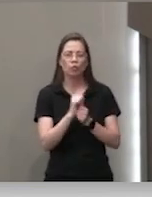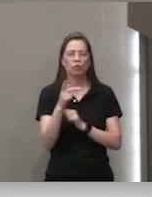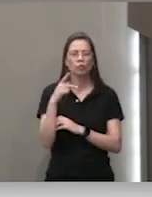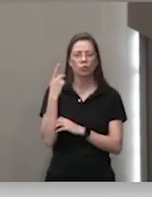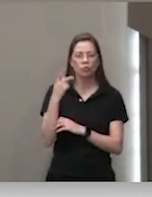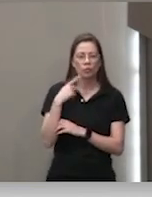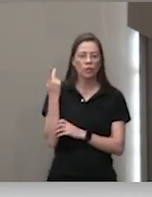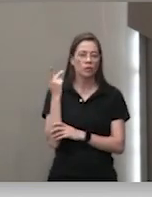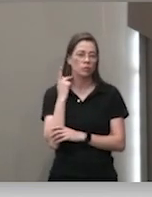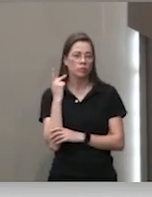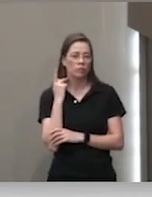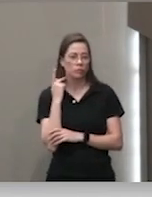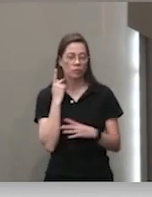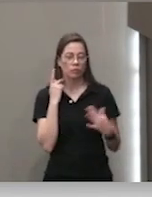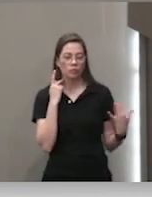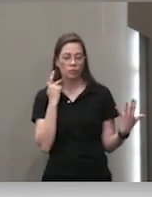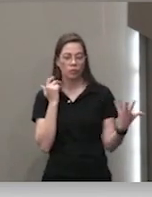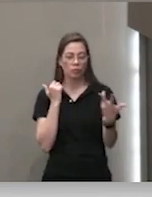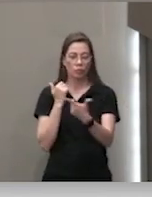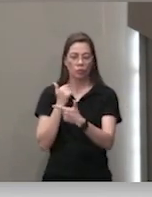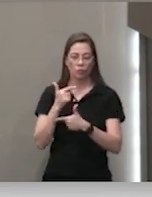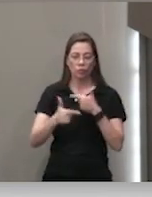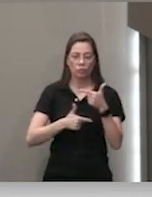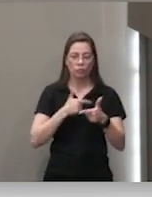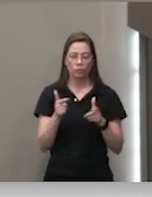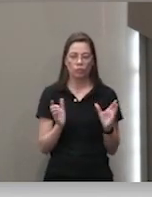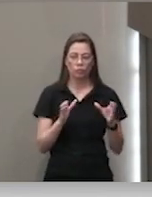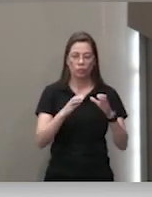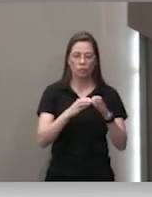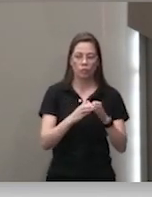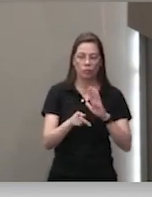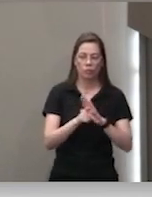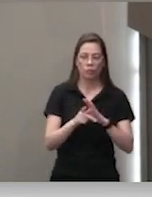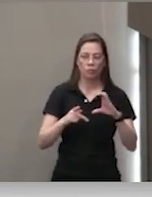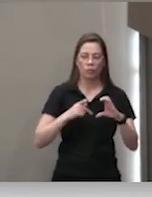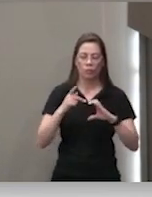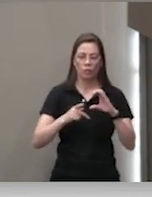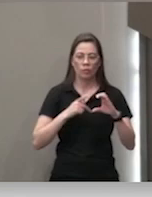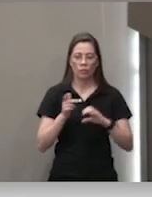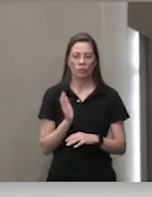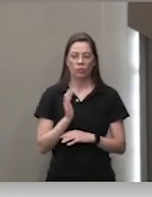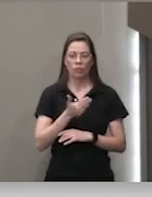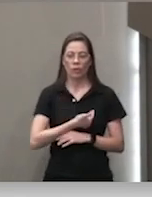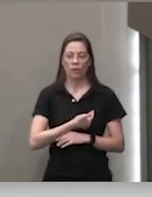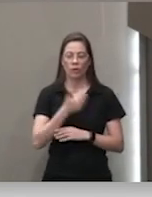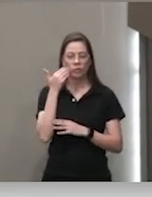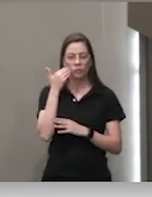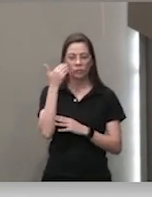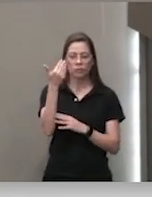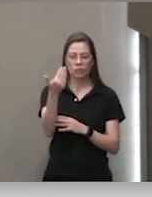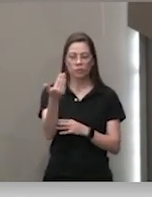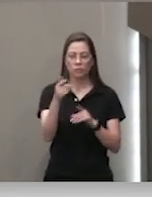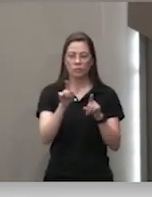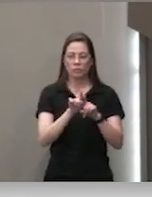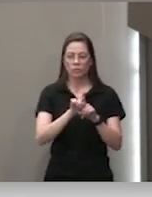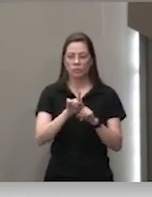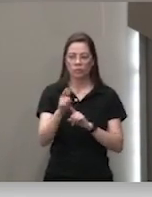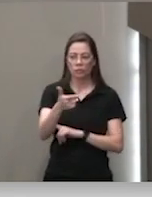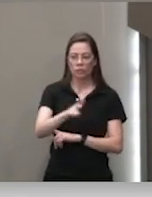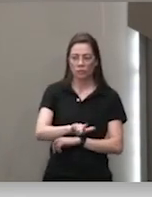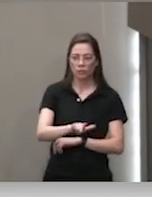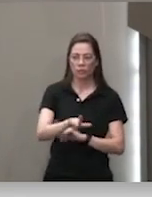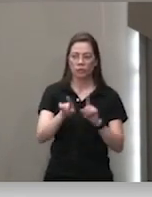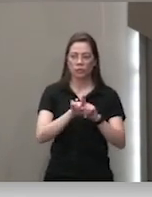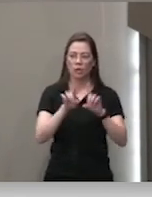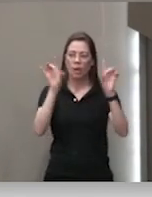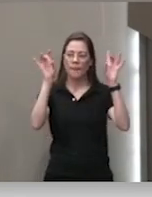a Procuradoria, com todos que trabalham no conjunto aqui da Câmara de Vereadores, esse nosso agradecimento, mais uma vez,